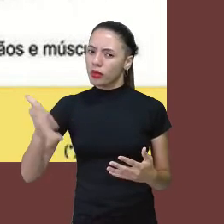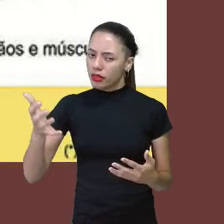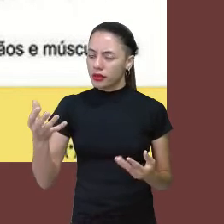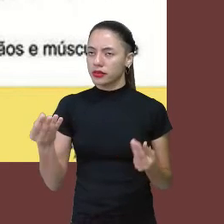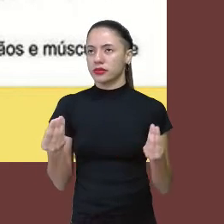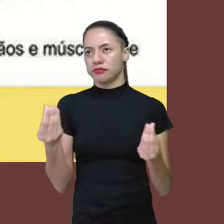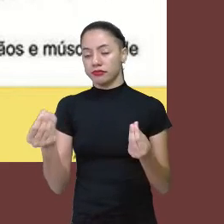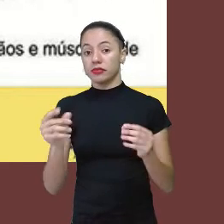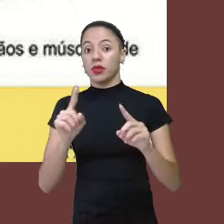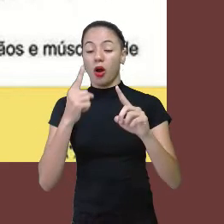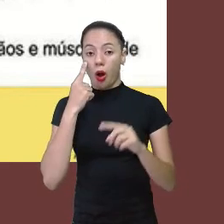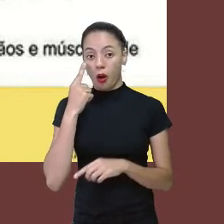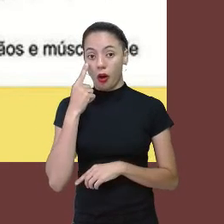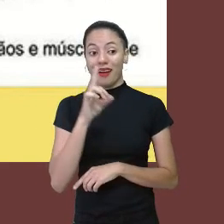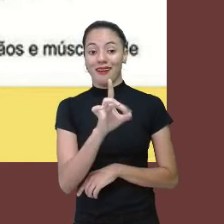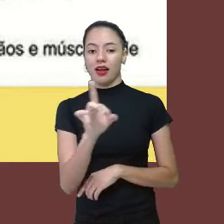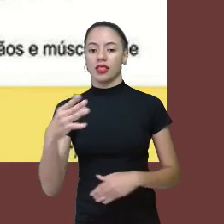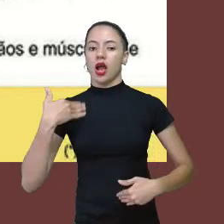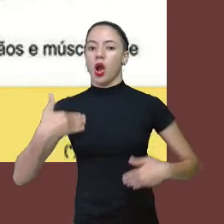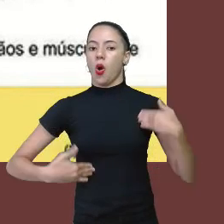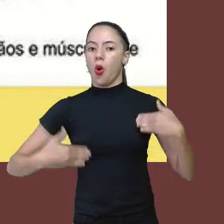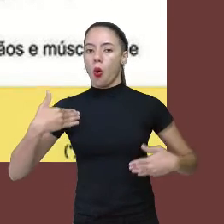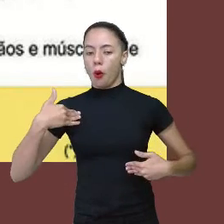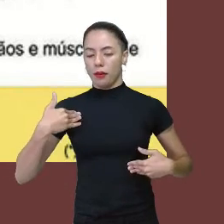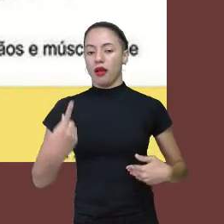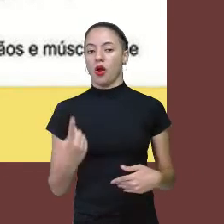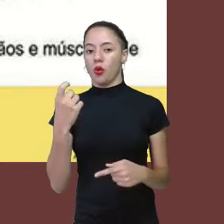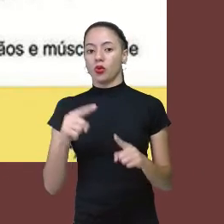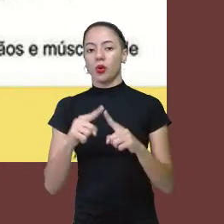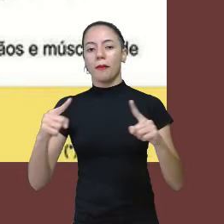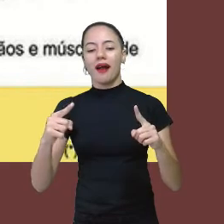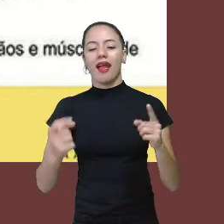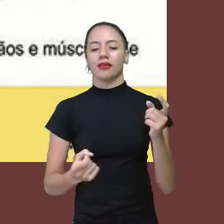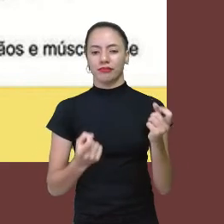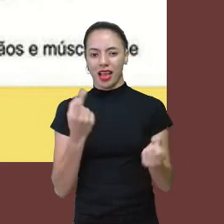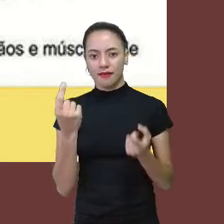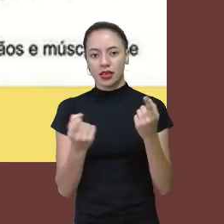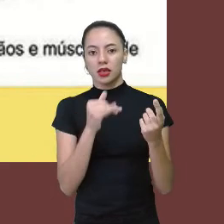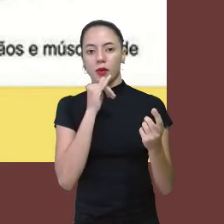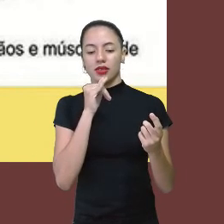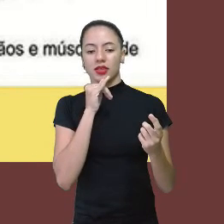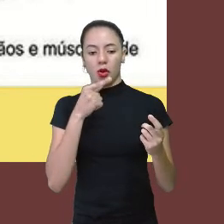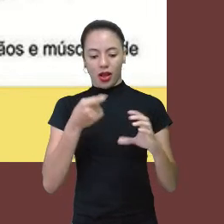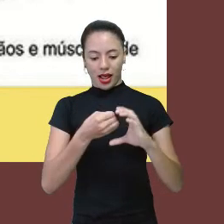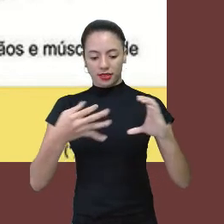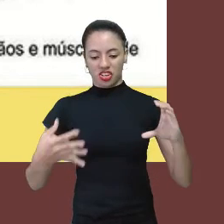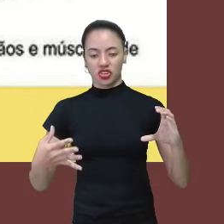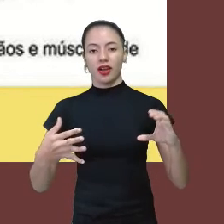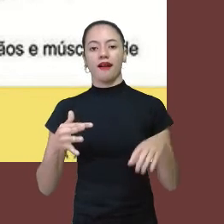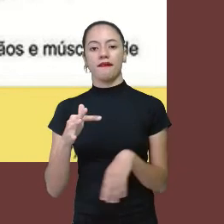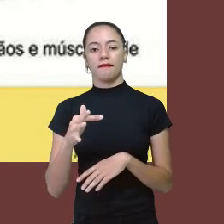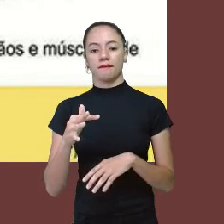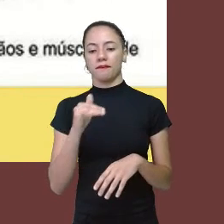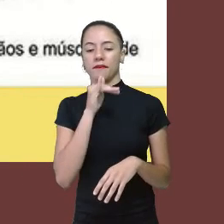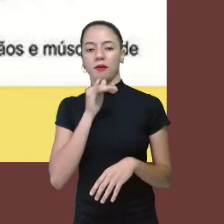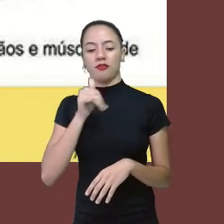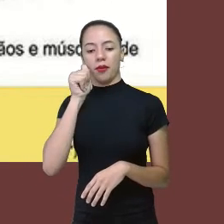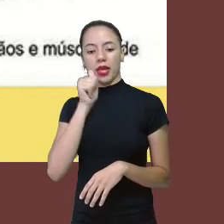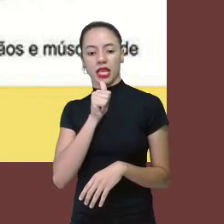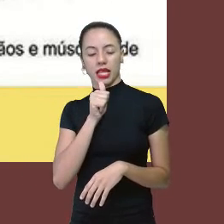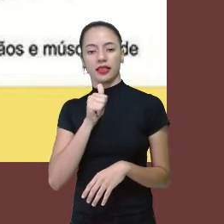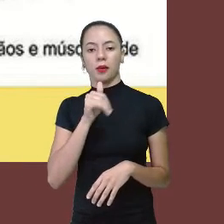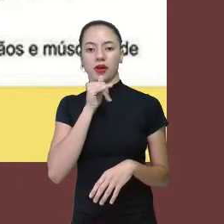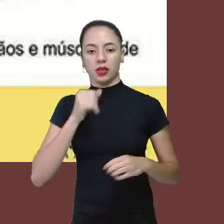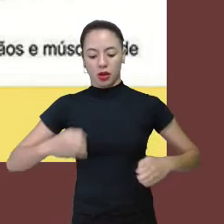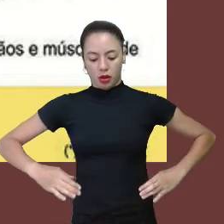Cada corpo ele é único, mas a tendência é ficar com formas femininas mais acentuadas, como um quadril maior e